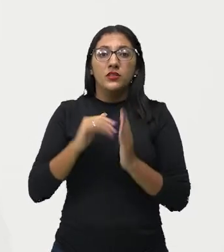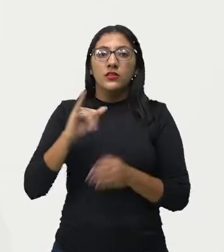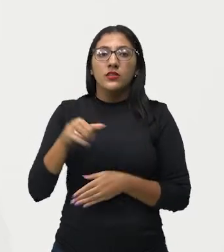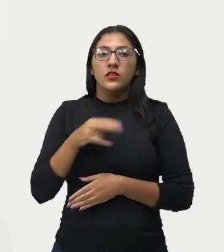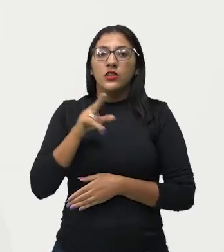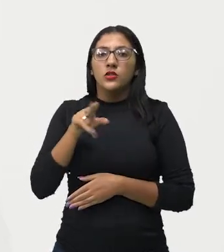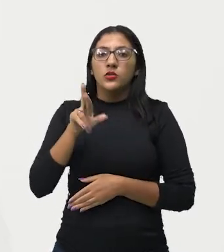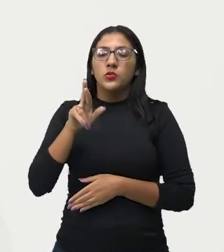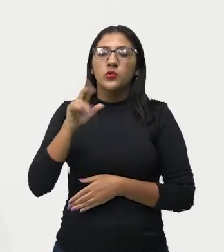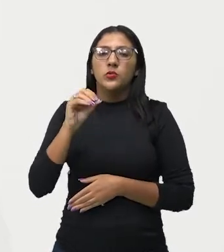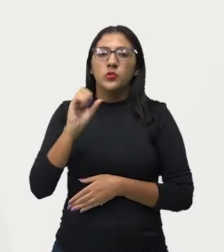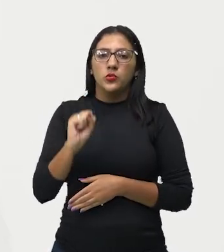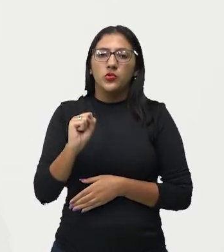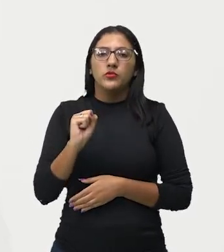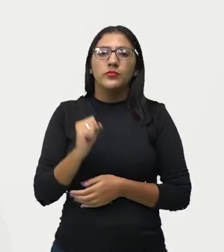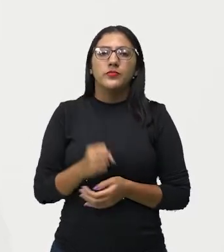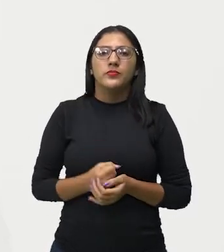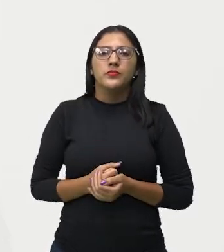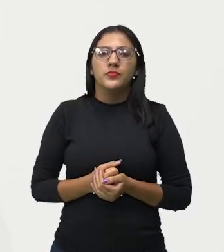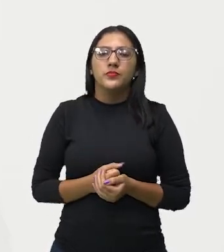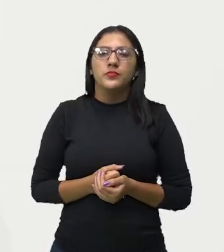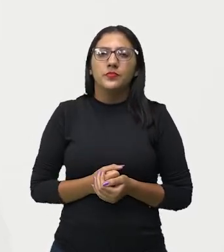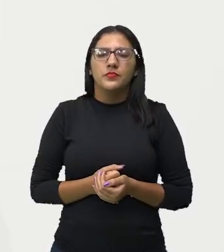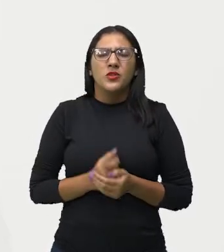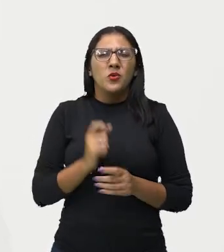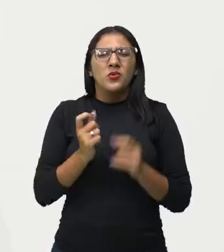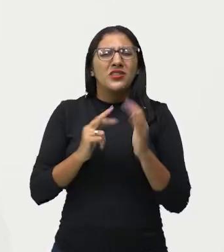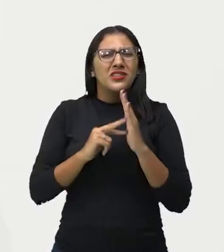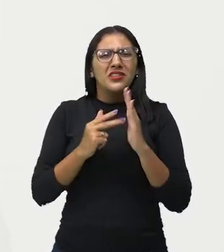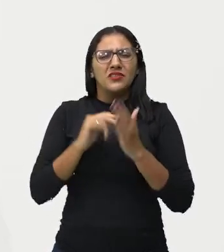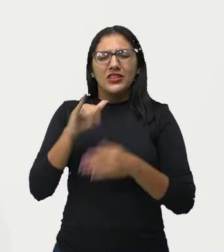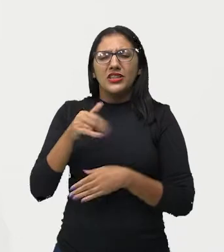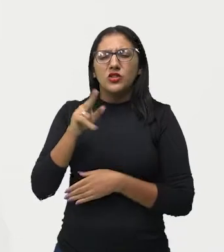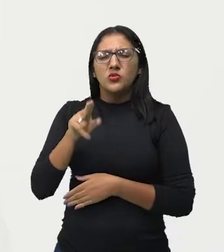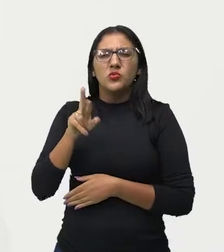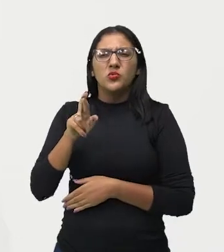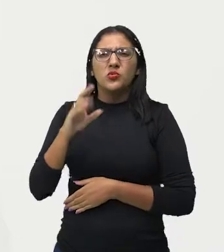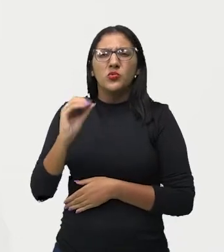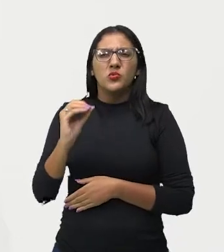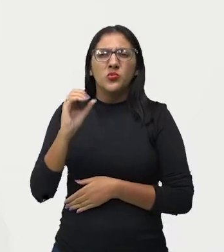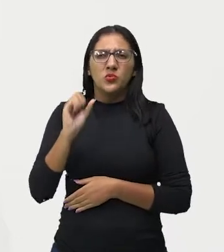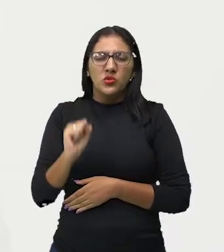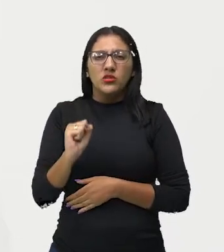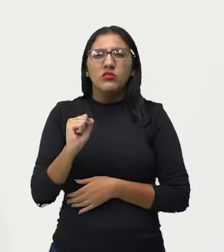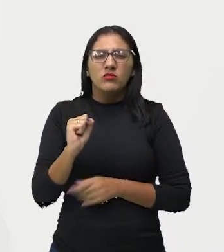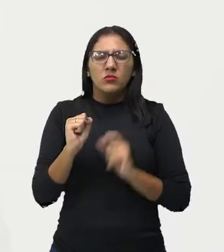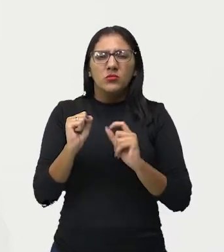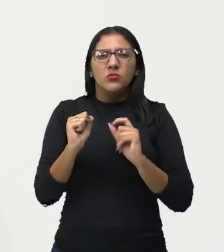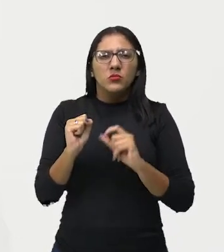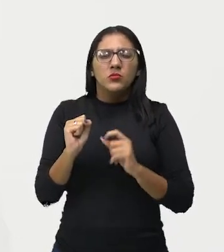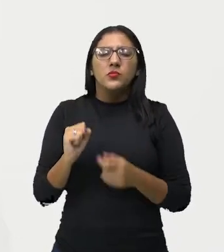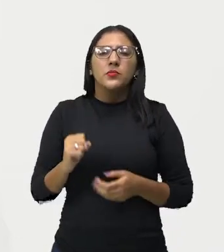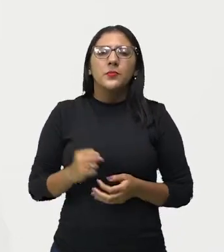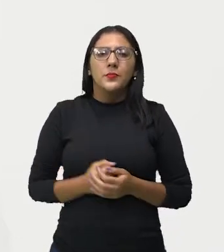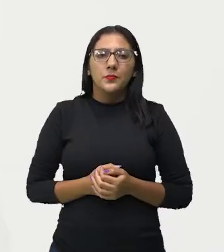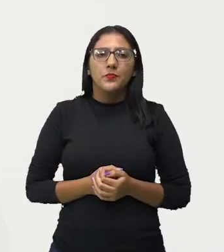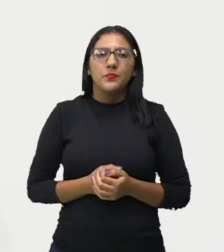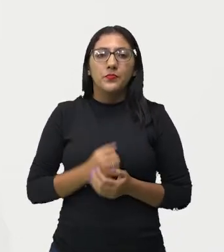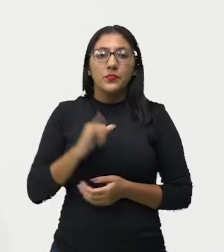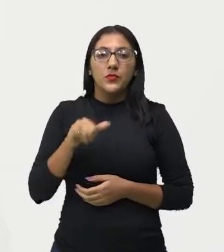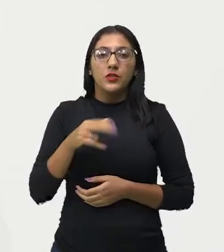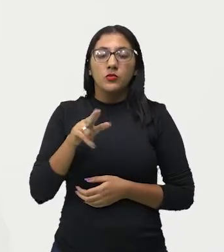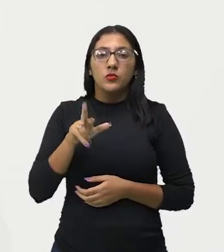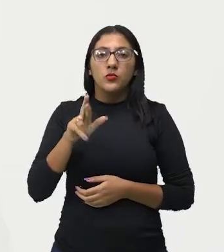o significado de juros. O que é juro então, né, professor? Olha só, meus alunos, acompanha aí.